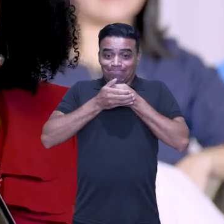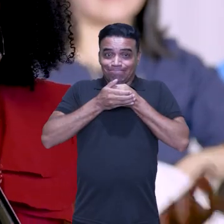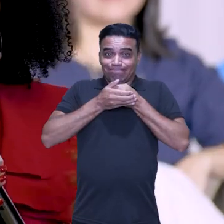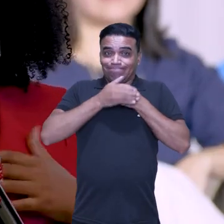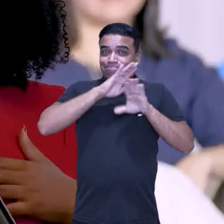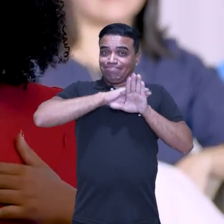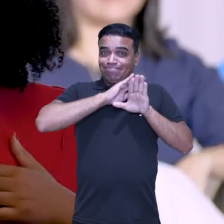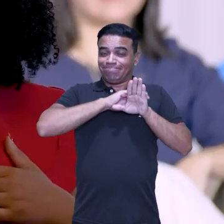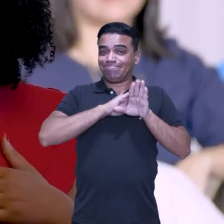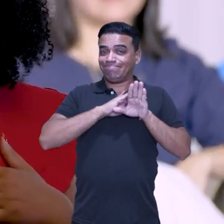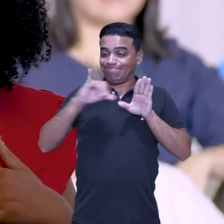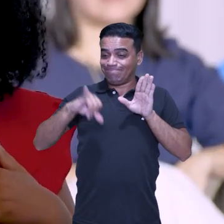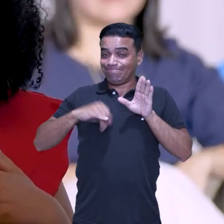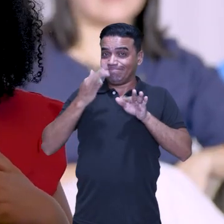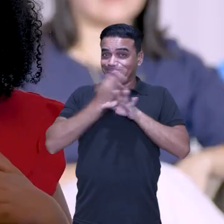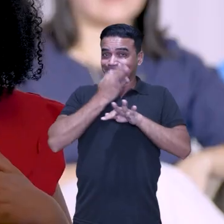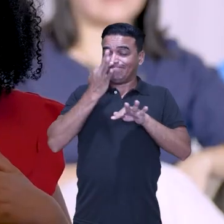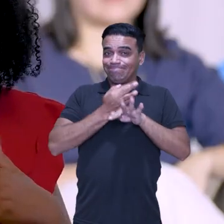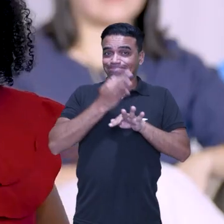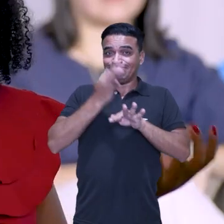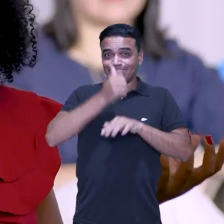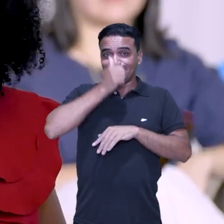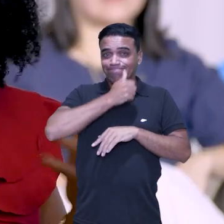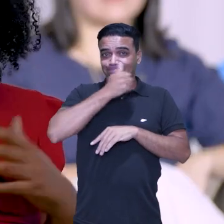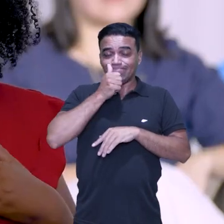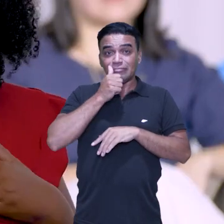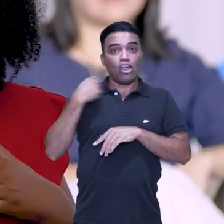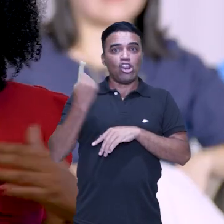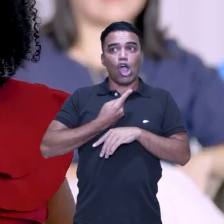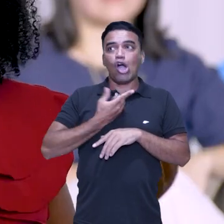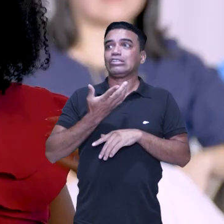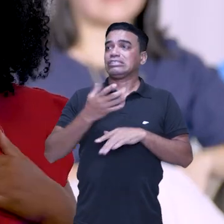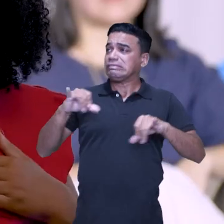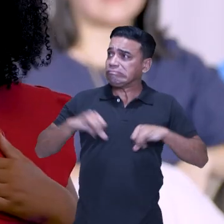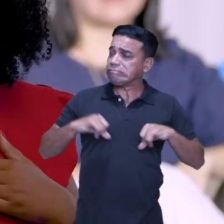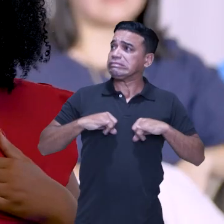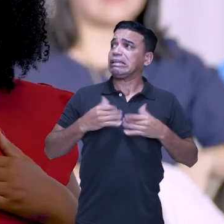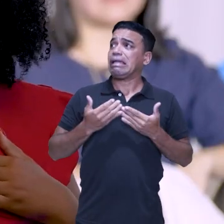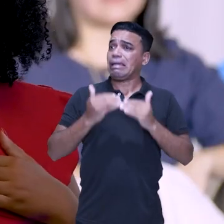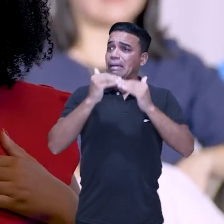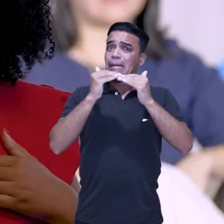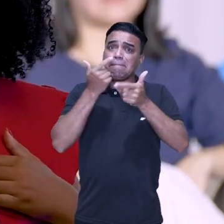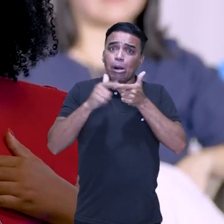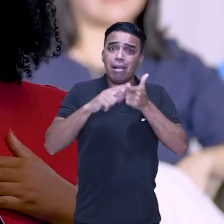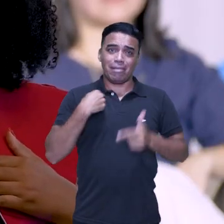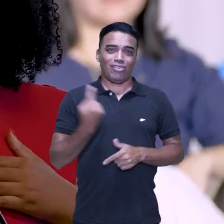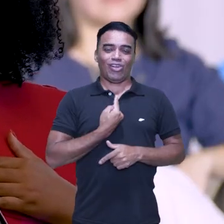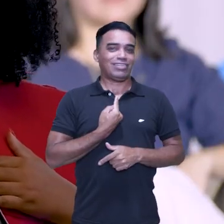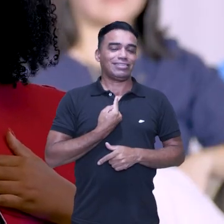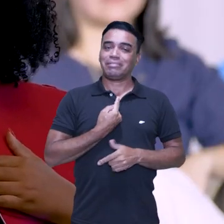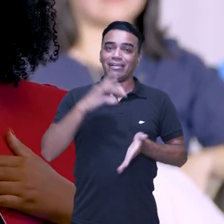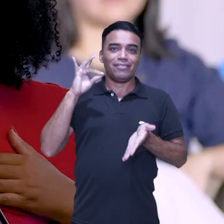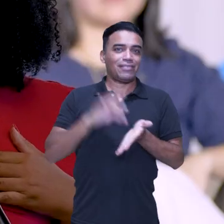sofrendo. Nós sofremos e acreditamos que é uma inferioridade, que é algo nosso, mas na verdade é